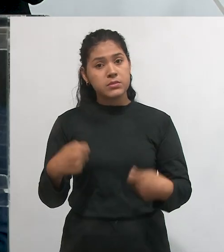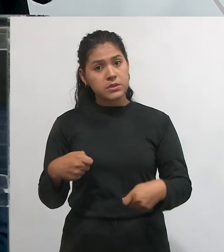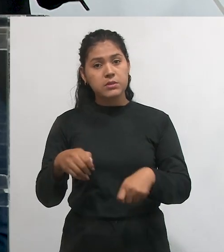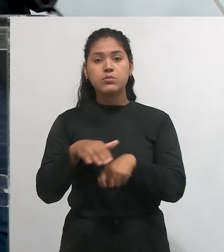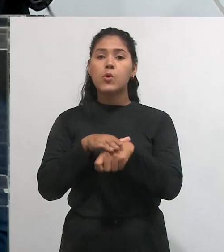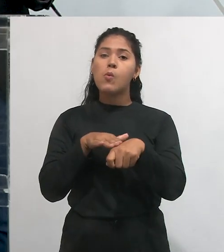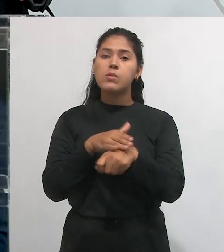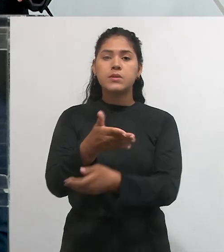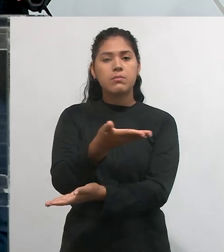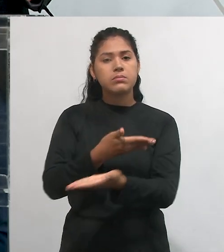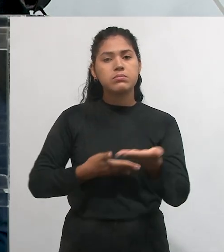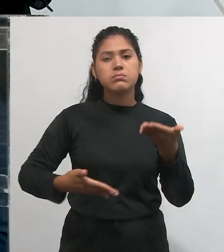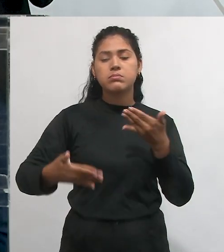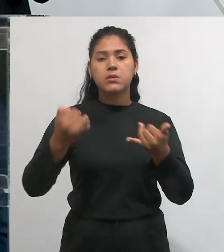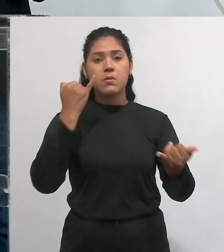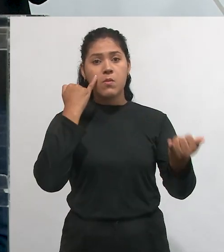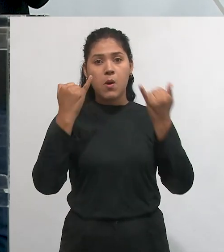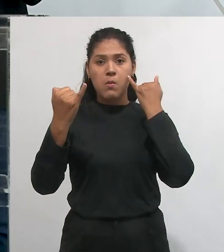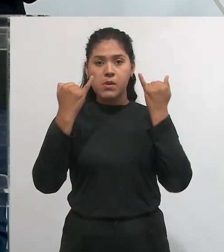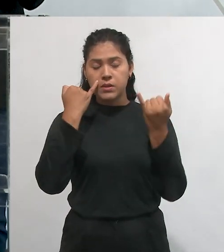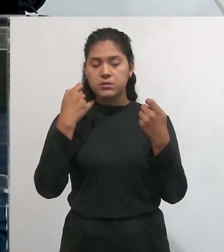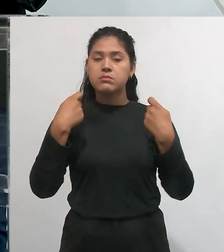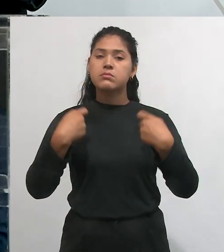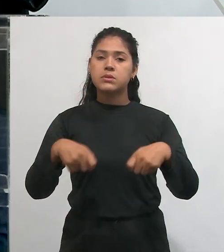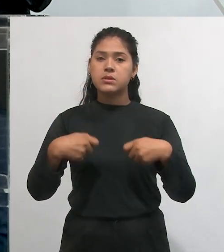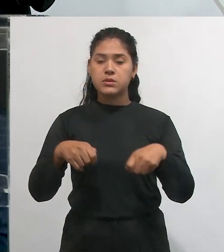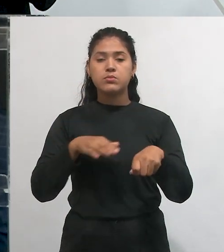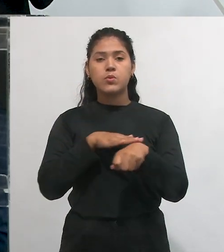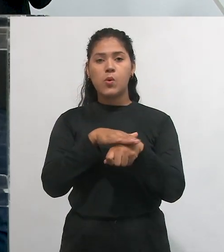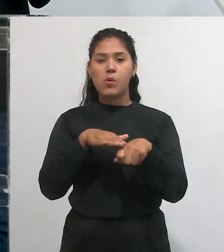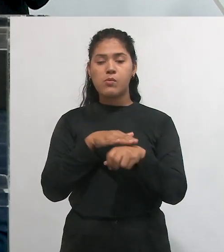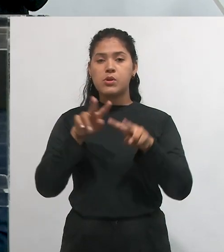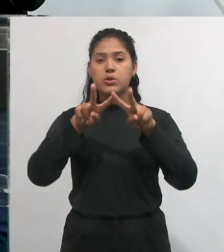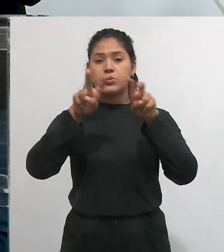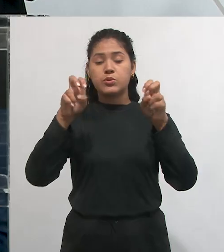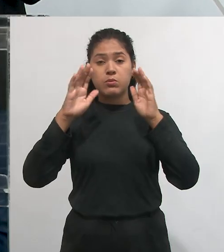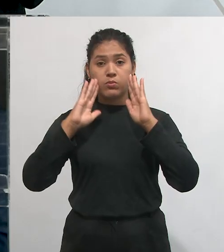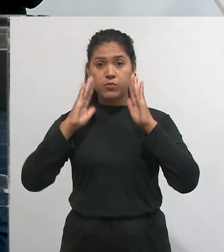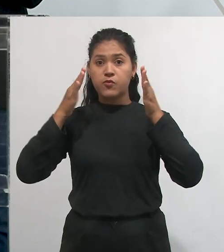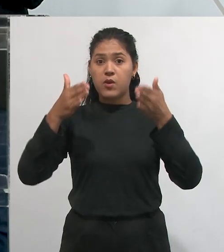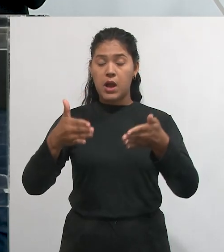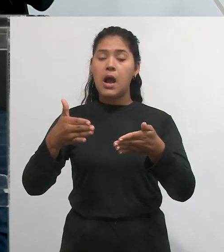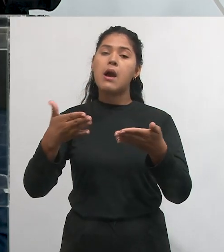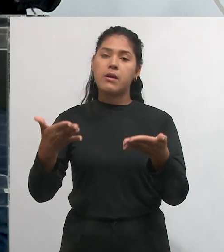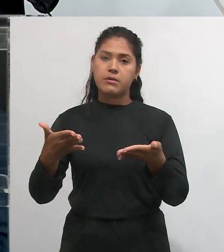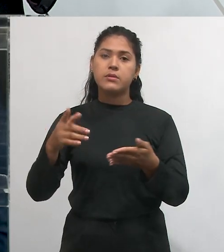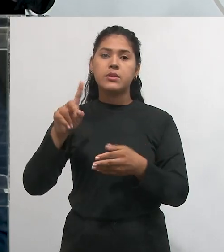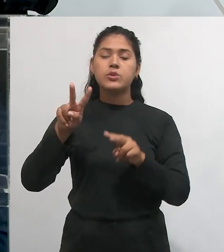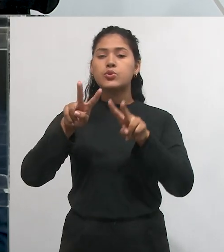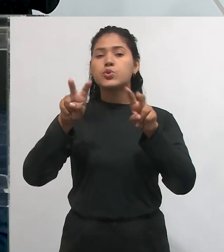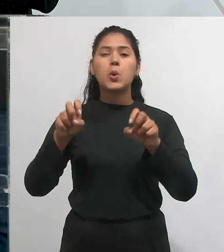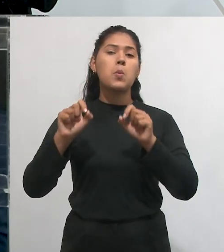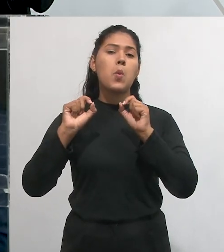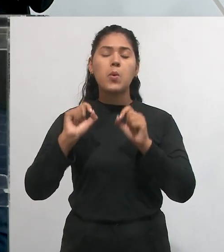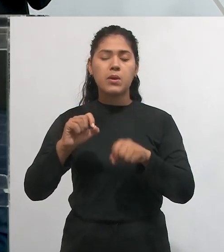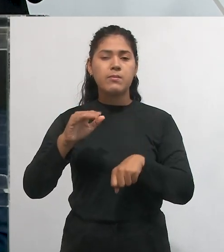solução, deve haver uma solução. Então essa aposta fala, eu gostaria que ficasse marcado aqui como entendimento mais